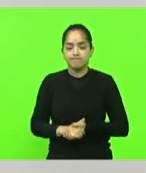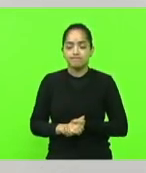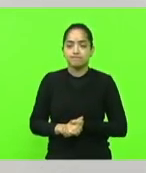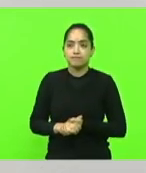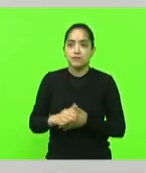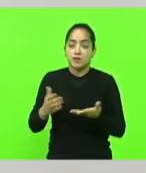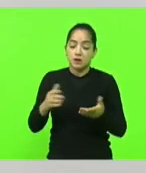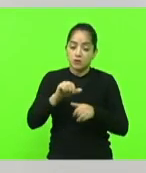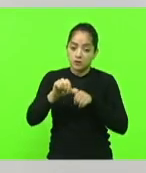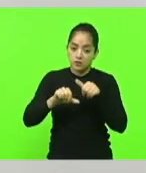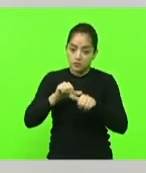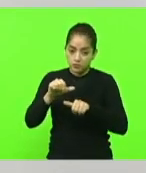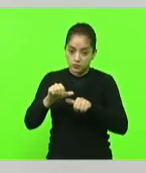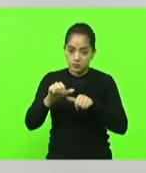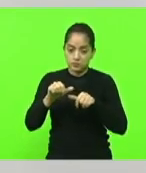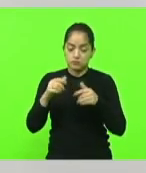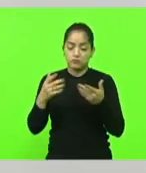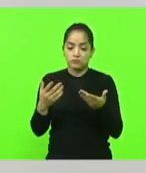Mudando de assunto,